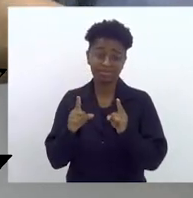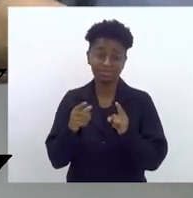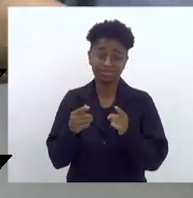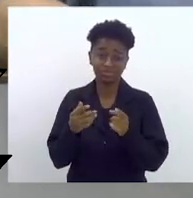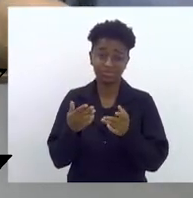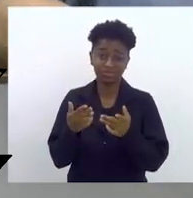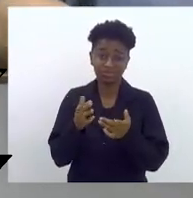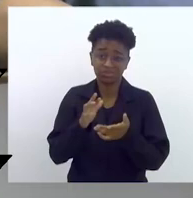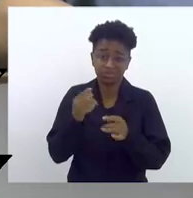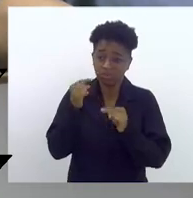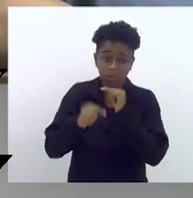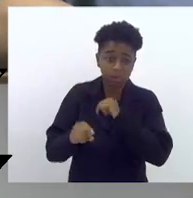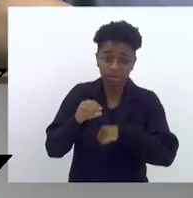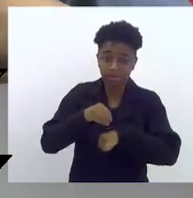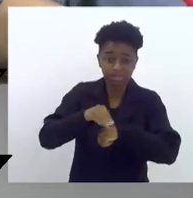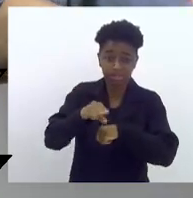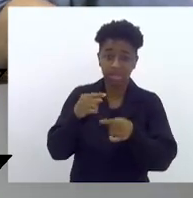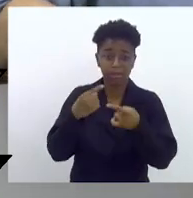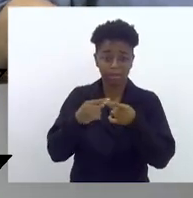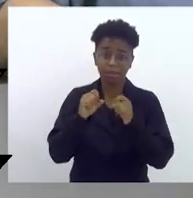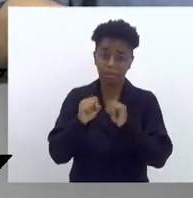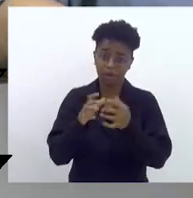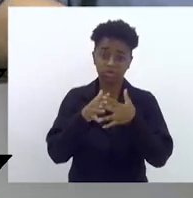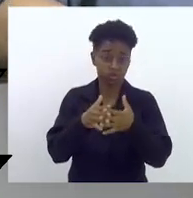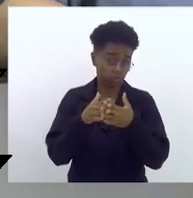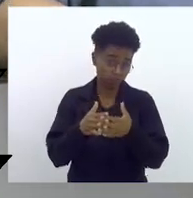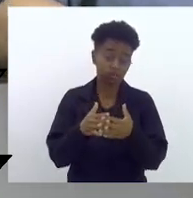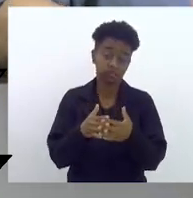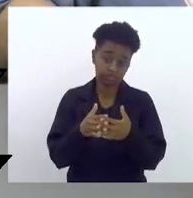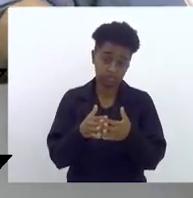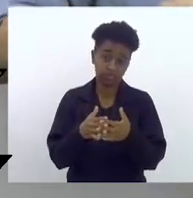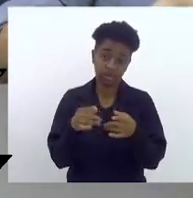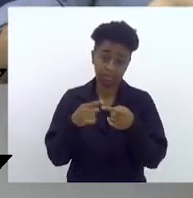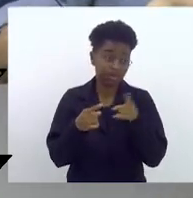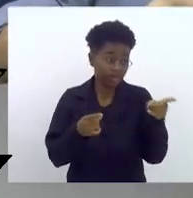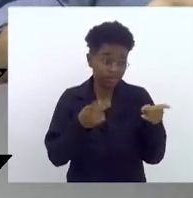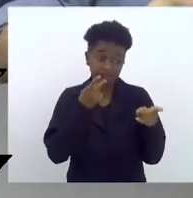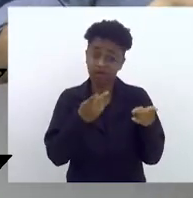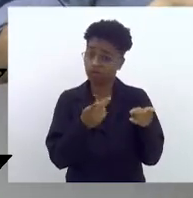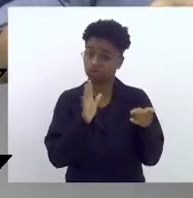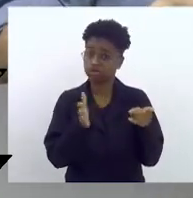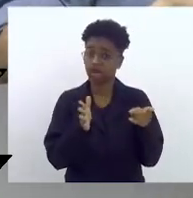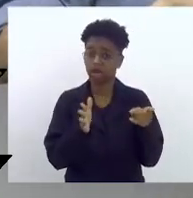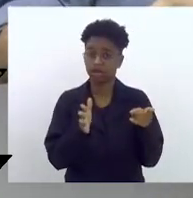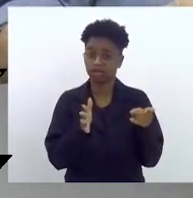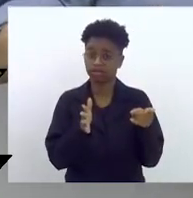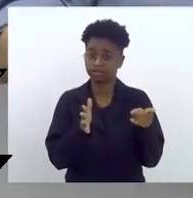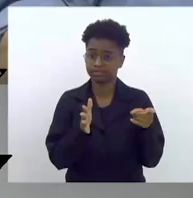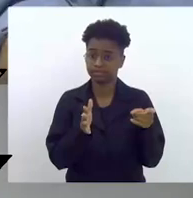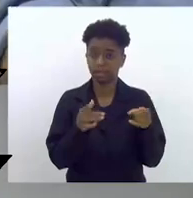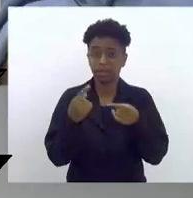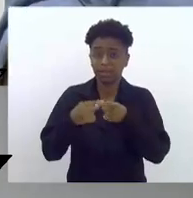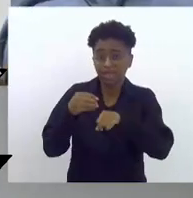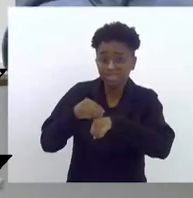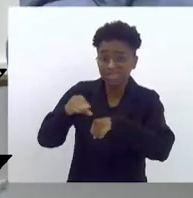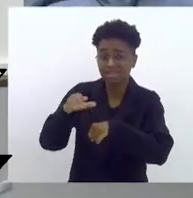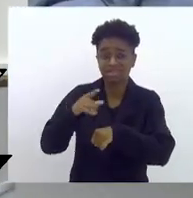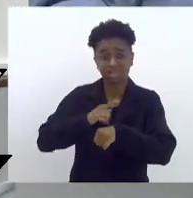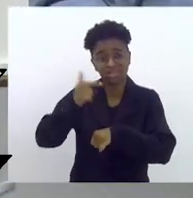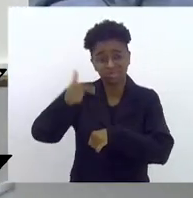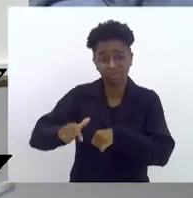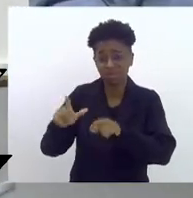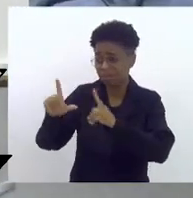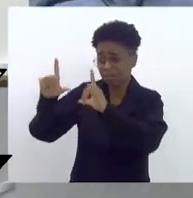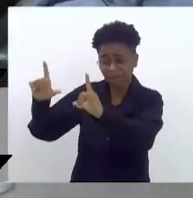porque a própria indicação pode dar margem à confusão que o próprio deputado Luís Paulo alertou concorda para ter mais de uma placa